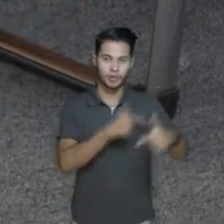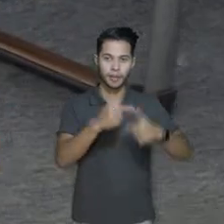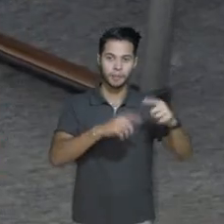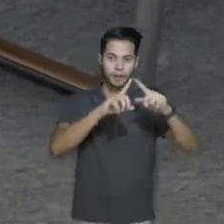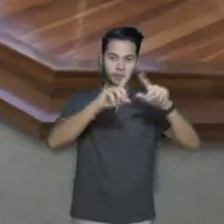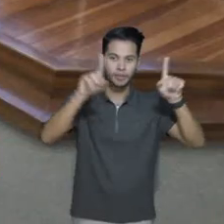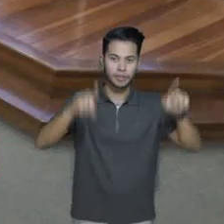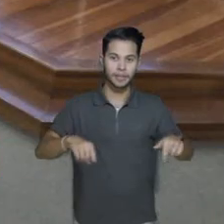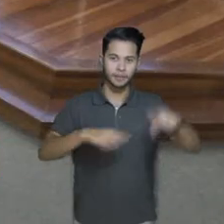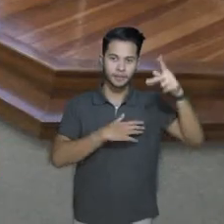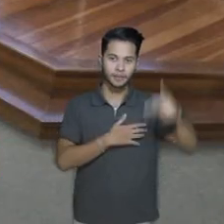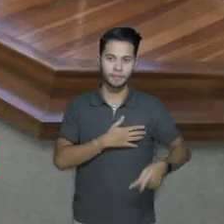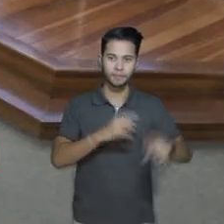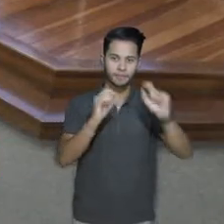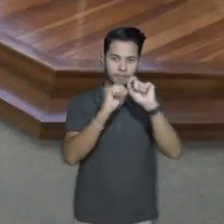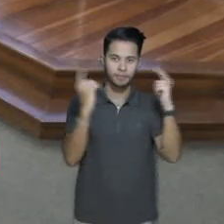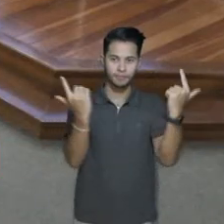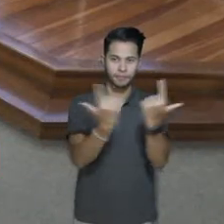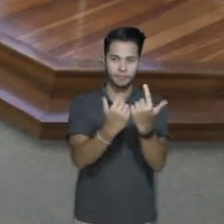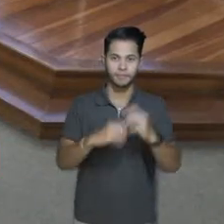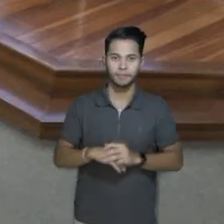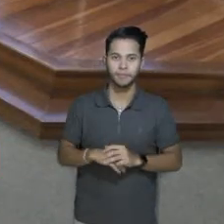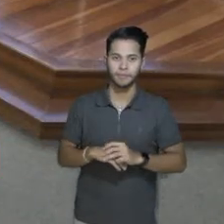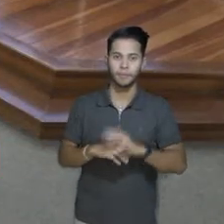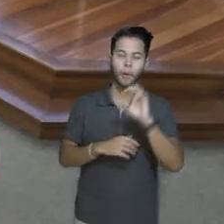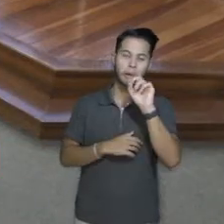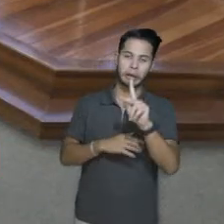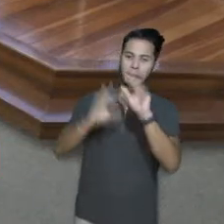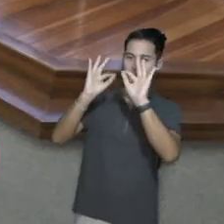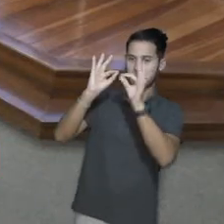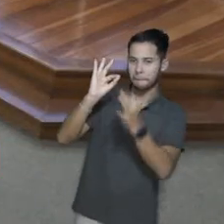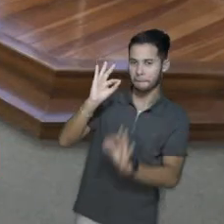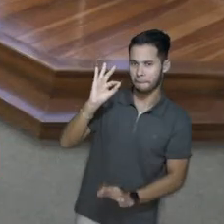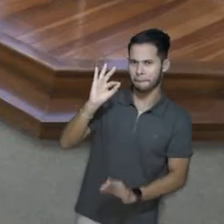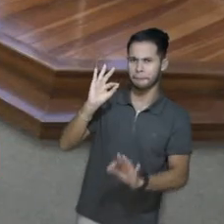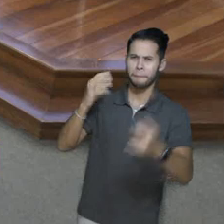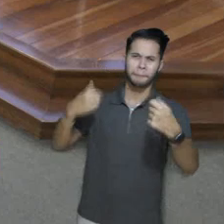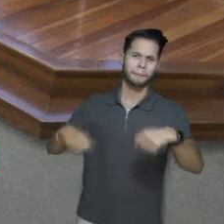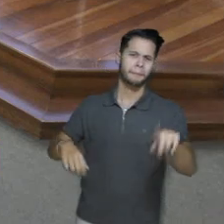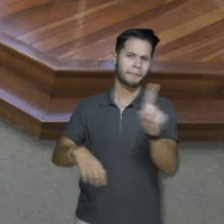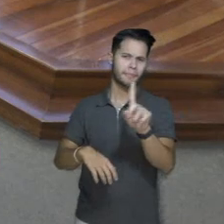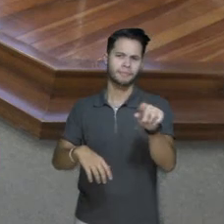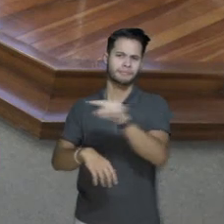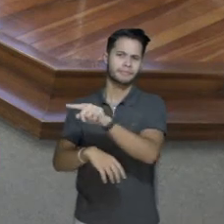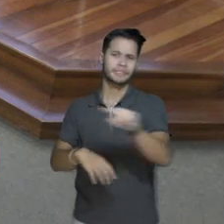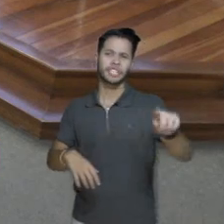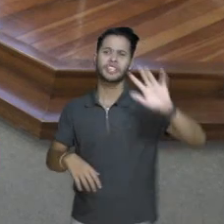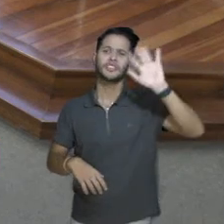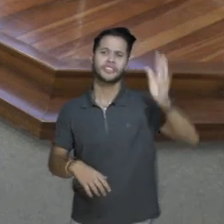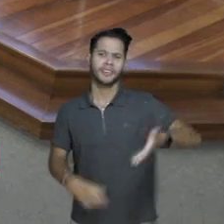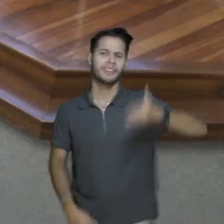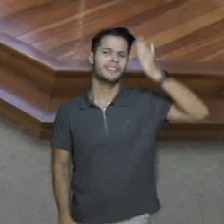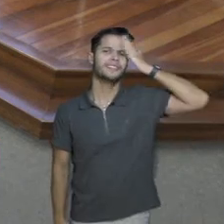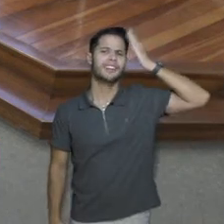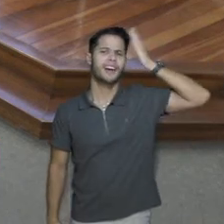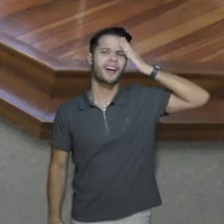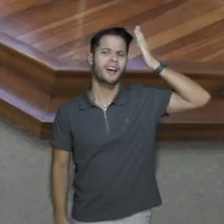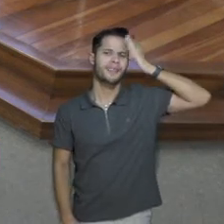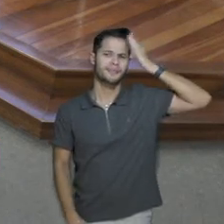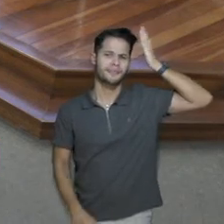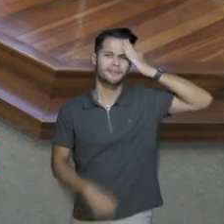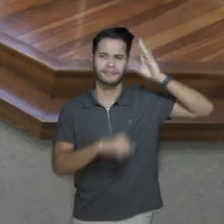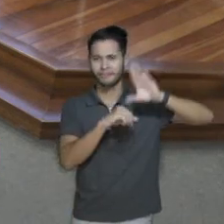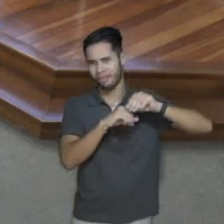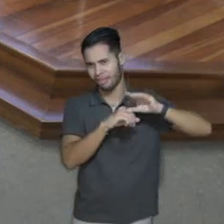marilo pois bem pessoal sem muita delongas alguns já estão carecas de de saber aqui